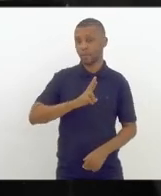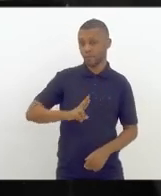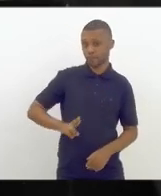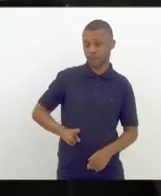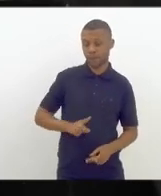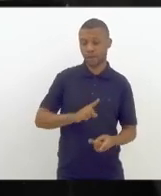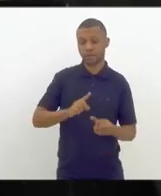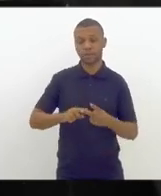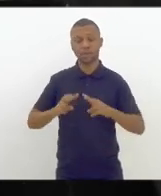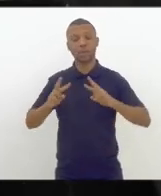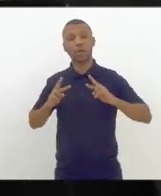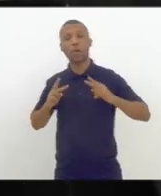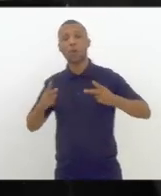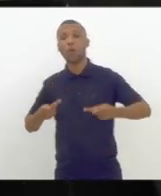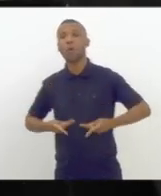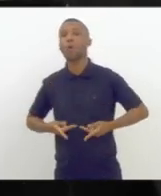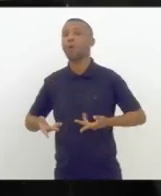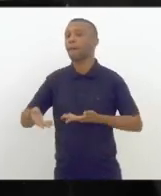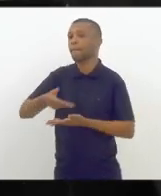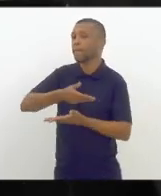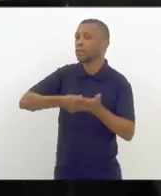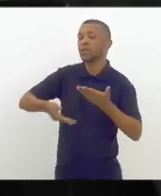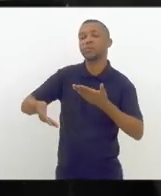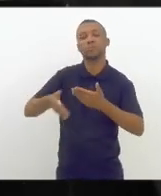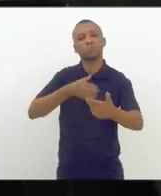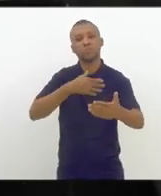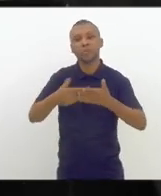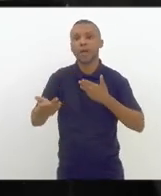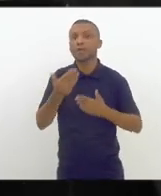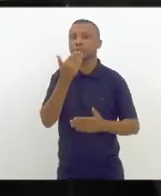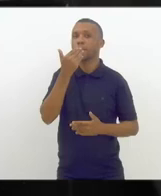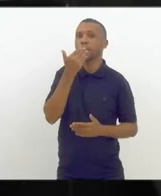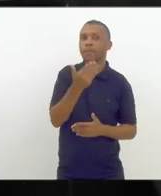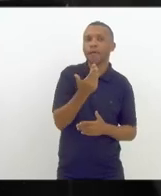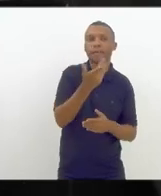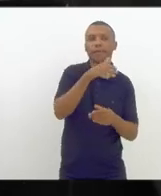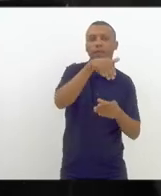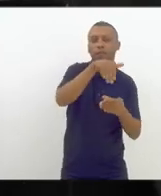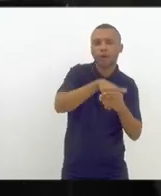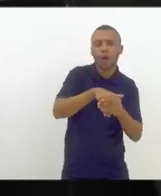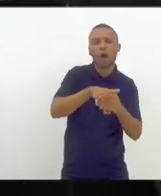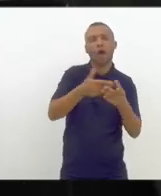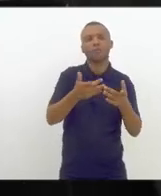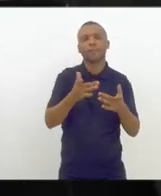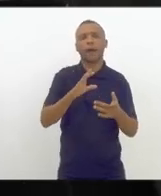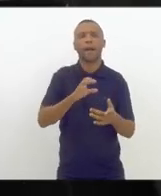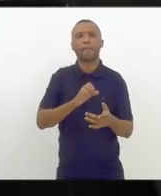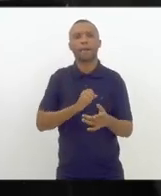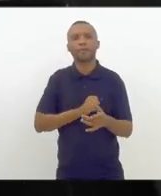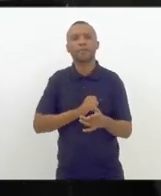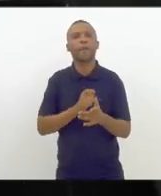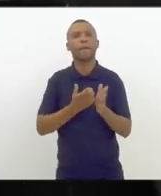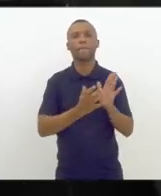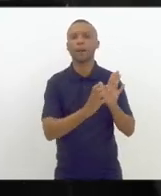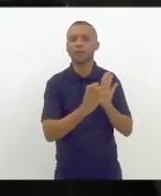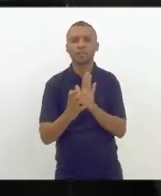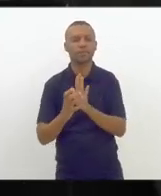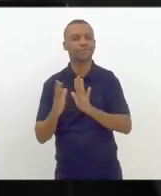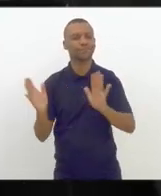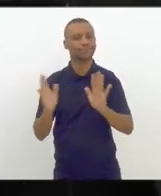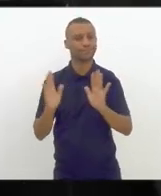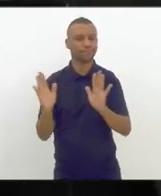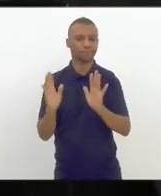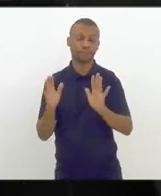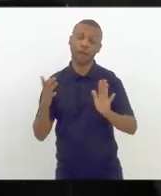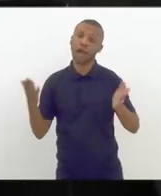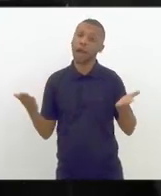paixões partidárias, independentemente das preferências eleitorais, independentemente do que quer que seja. É muito